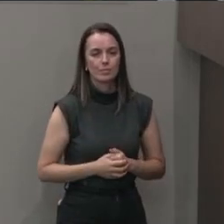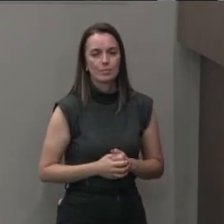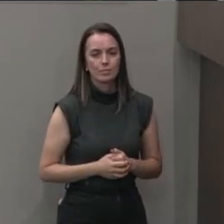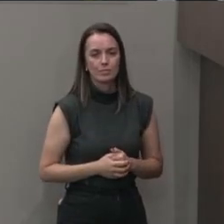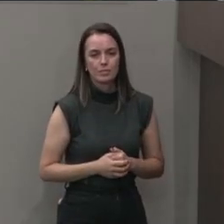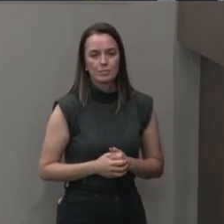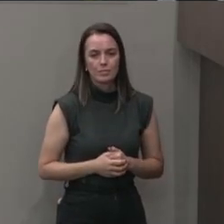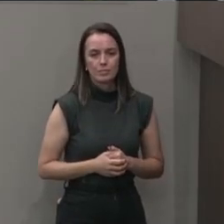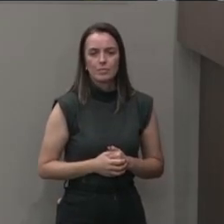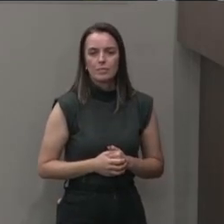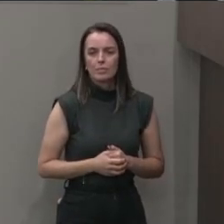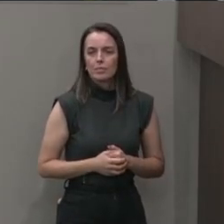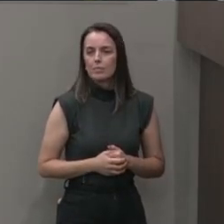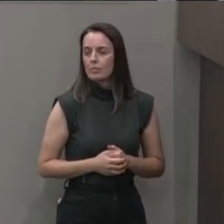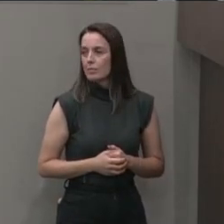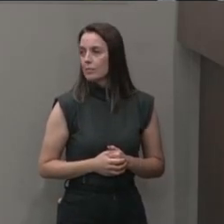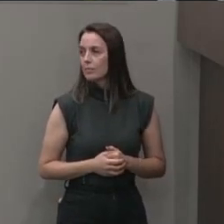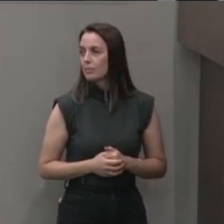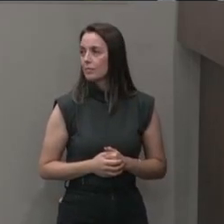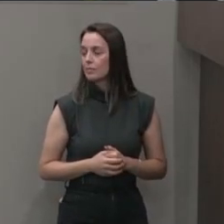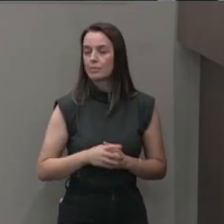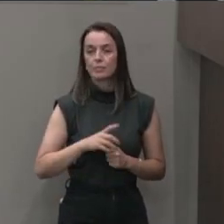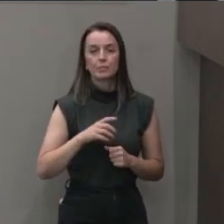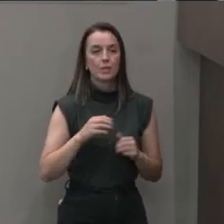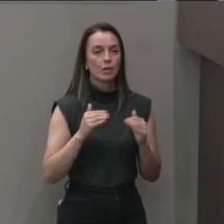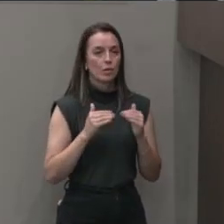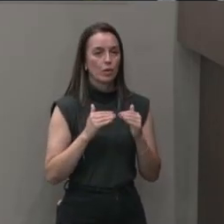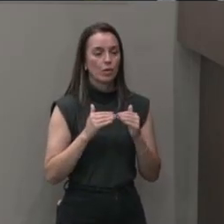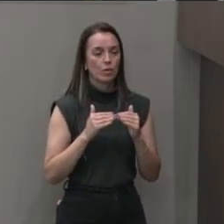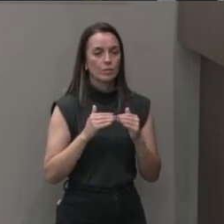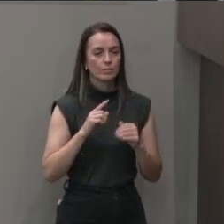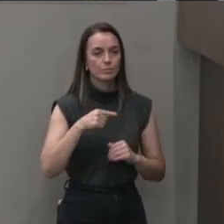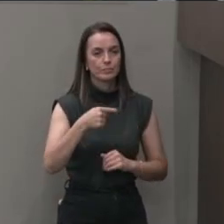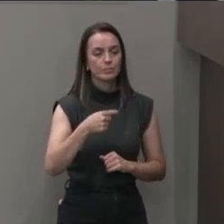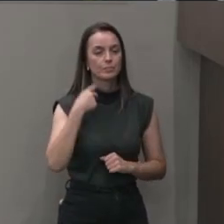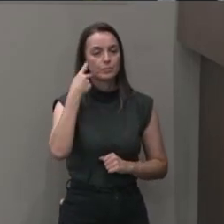Contemplado com o vereador Gil Krug. Próxima, vereadora professora Regina.